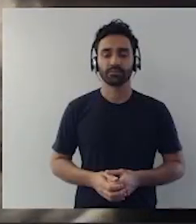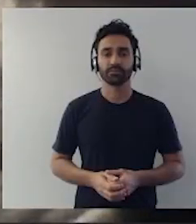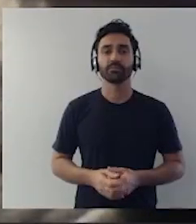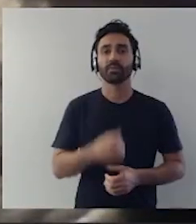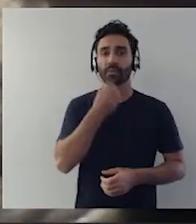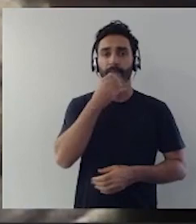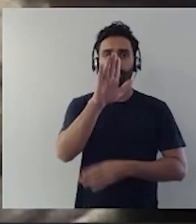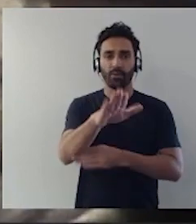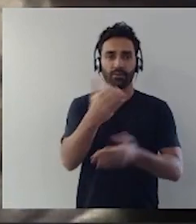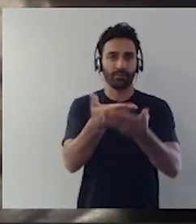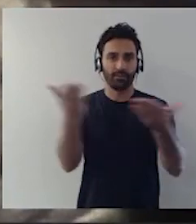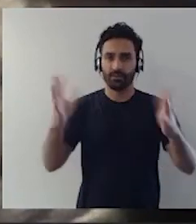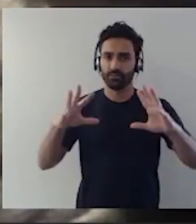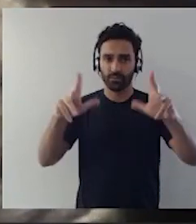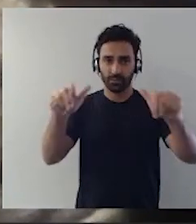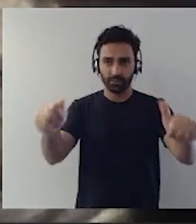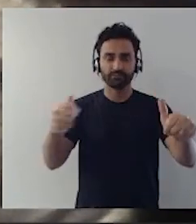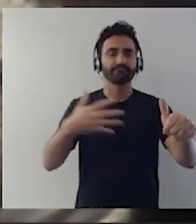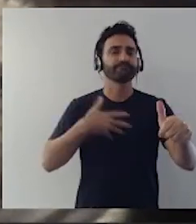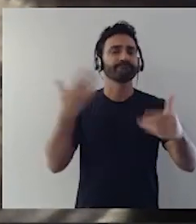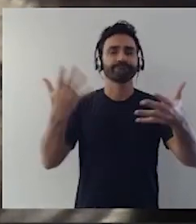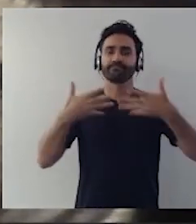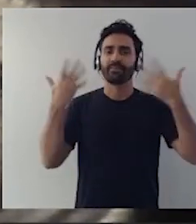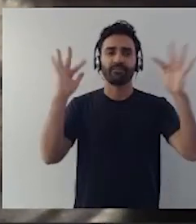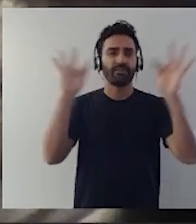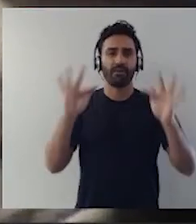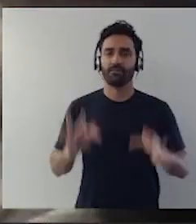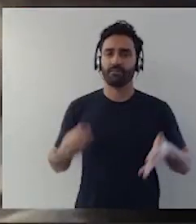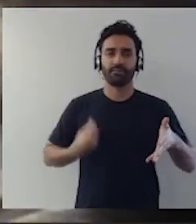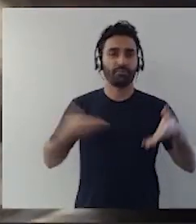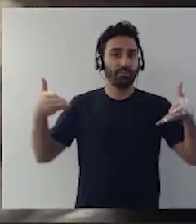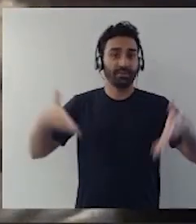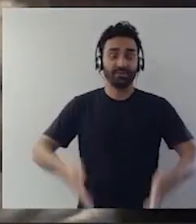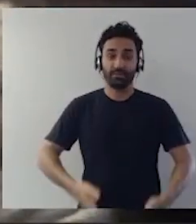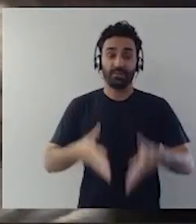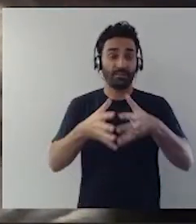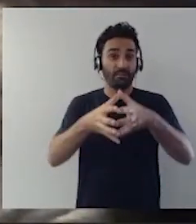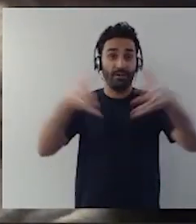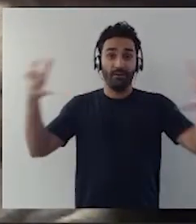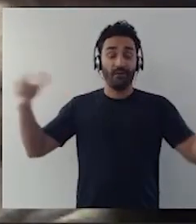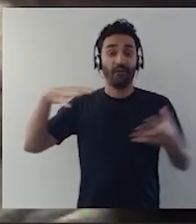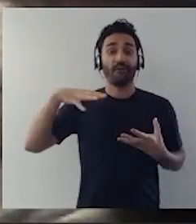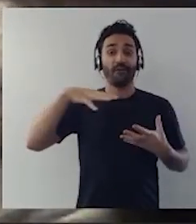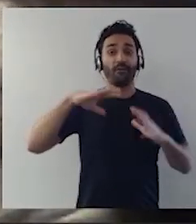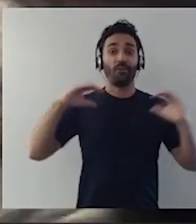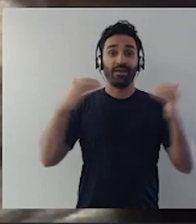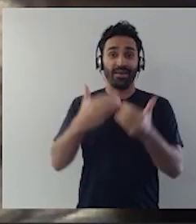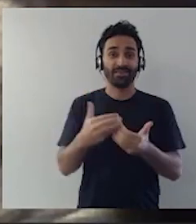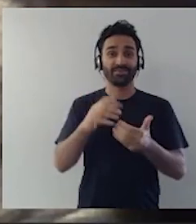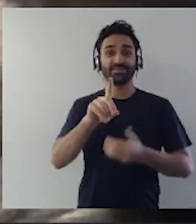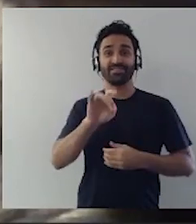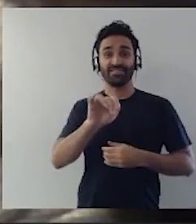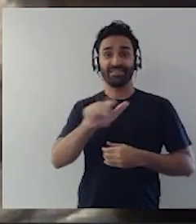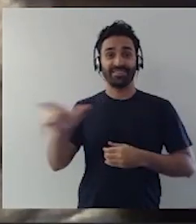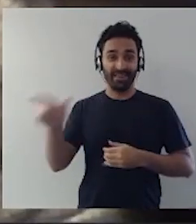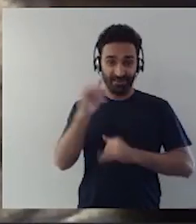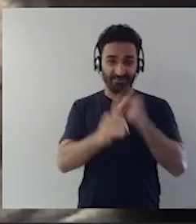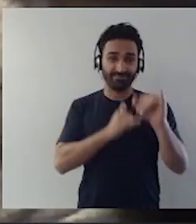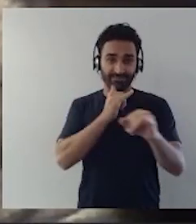Boa tarde a todos. É uma felicidade estar participando do maior congresso digital que trata